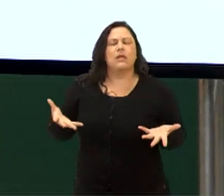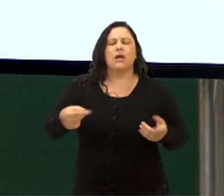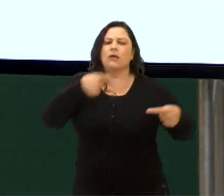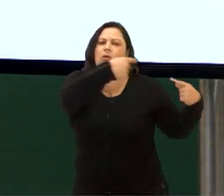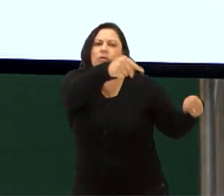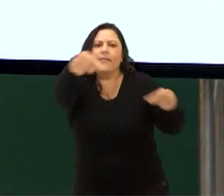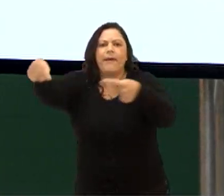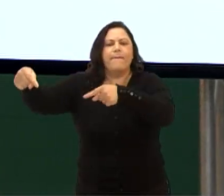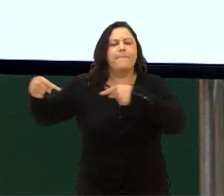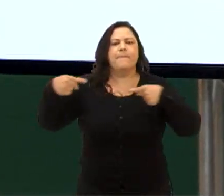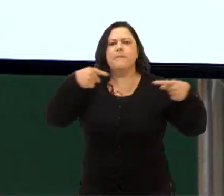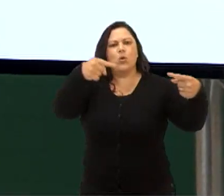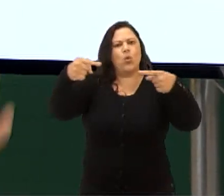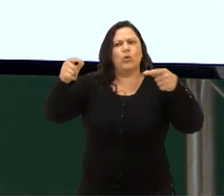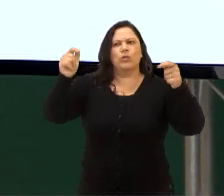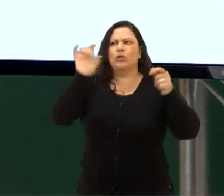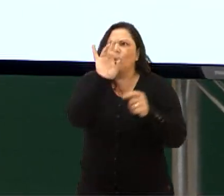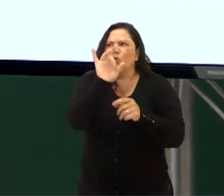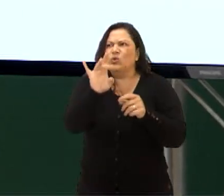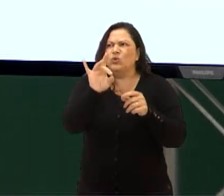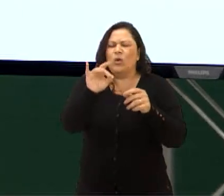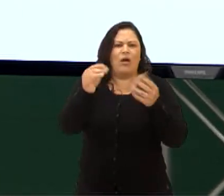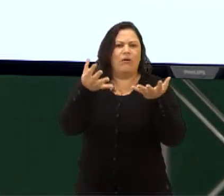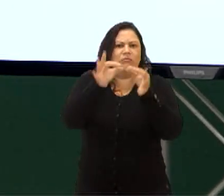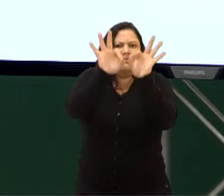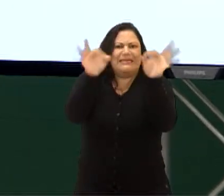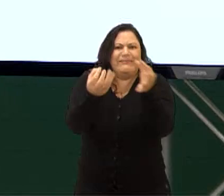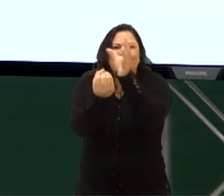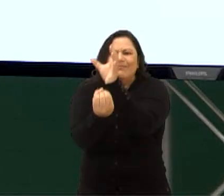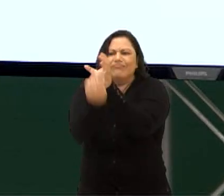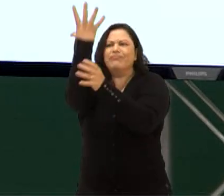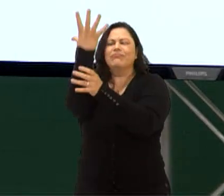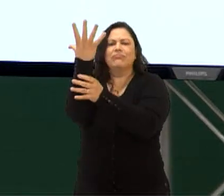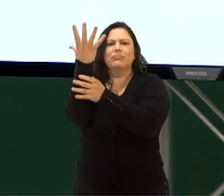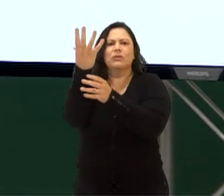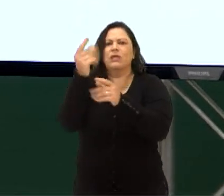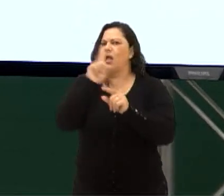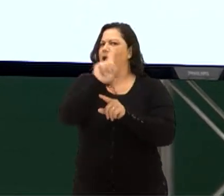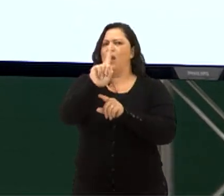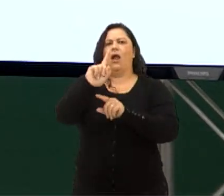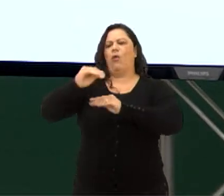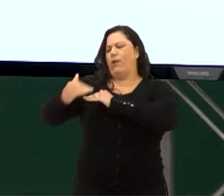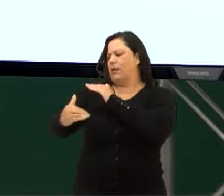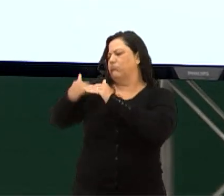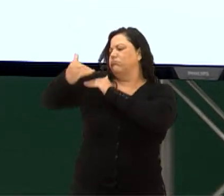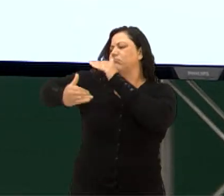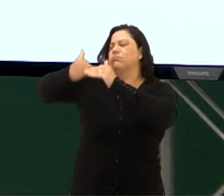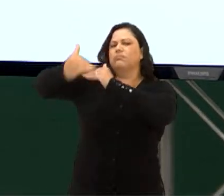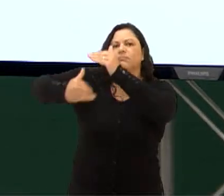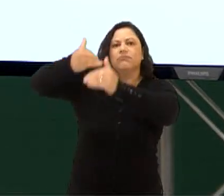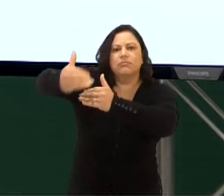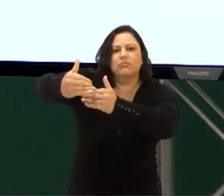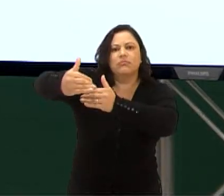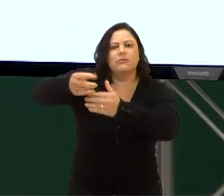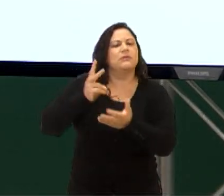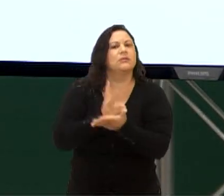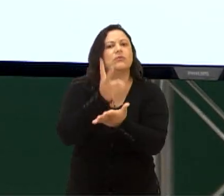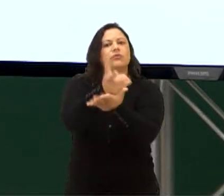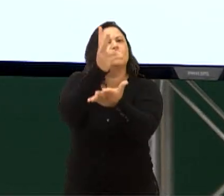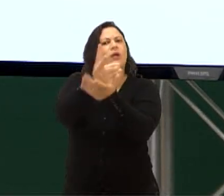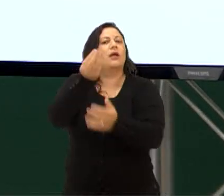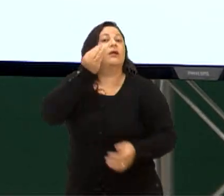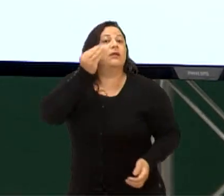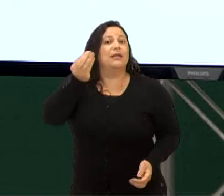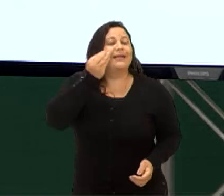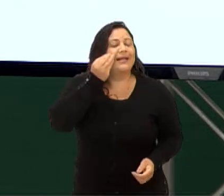política, ela simplesmente não nasceu, ela evoluiu? Né? Assim como continua evoluindo. A gente vai tentar ver um